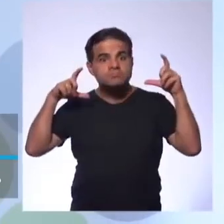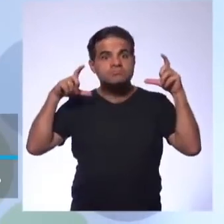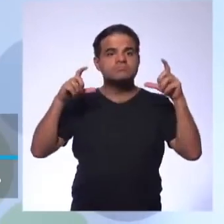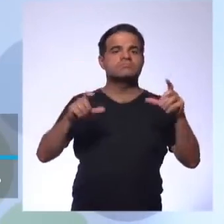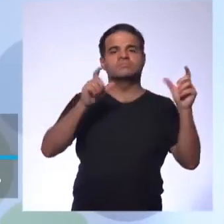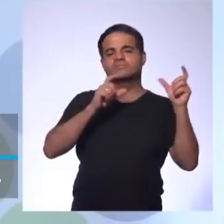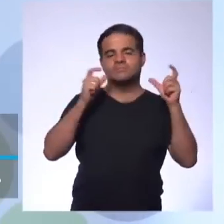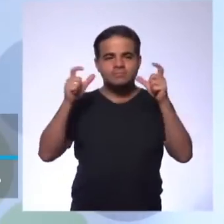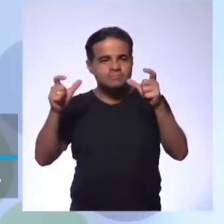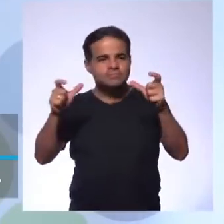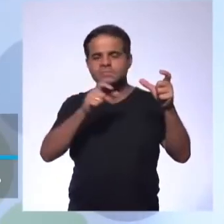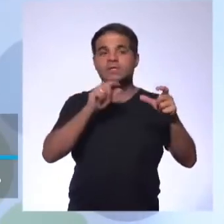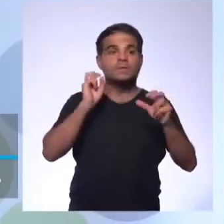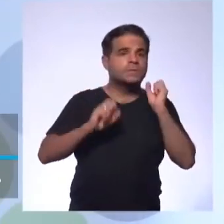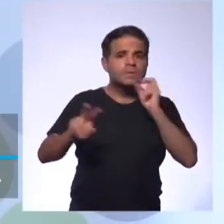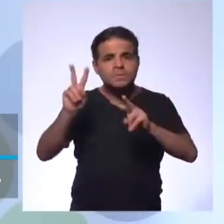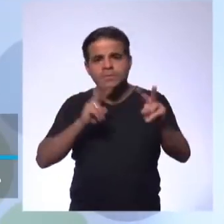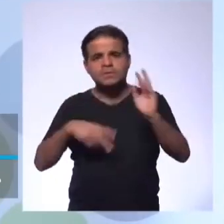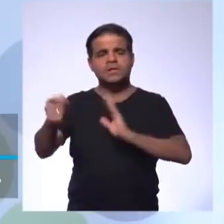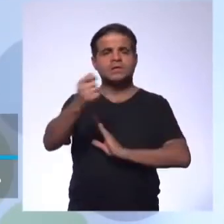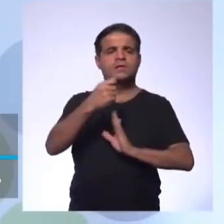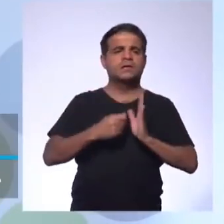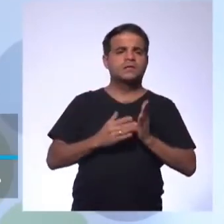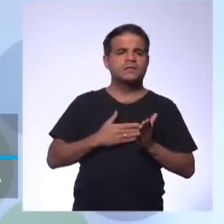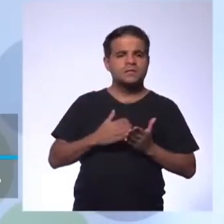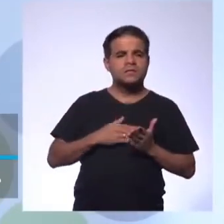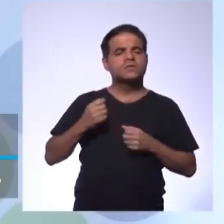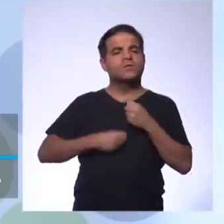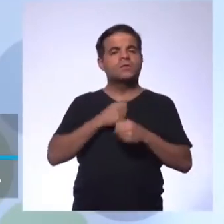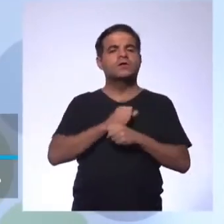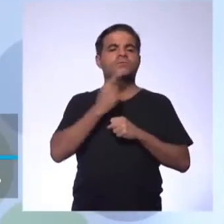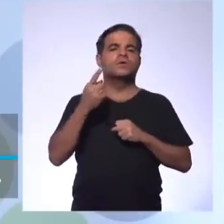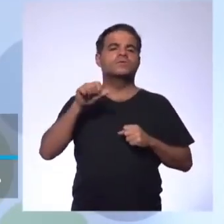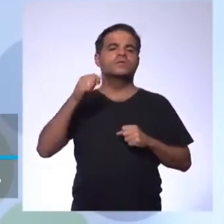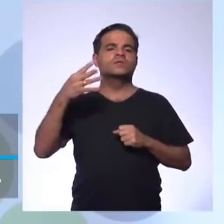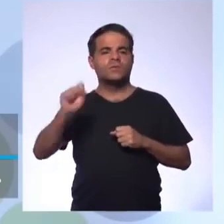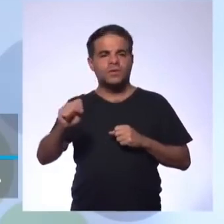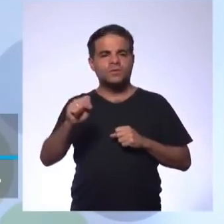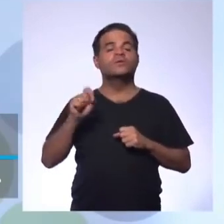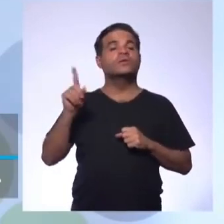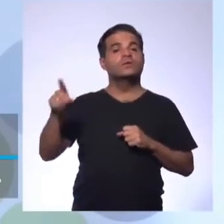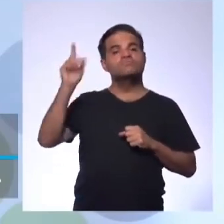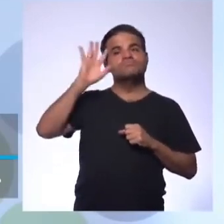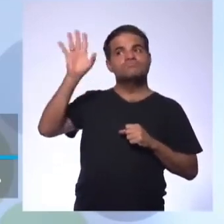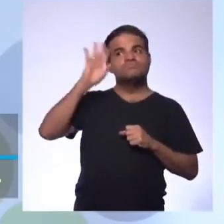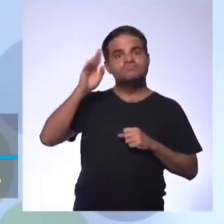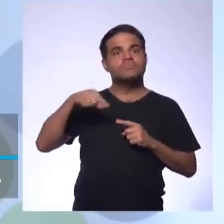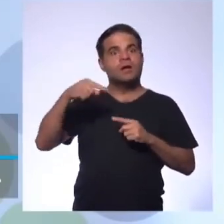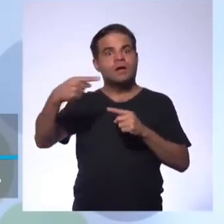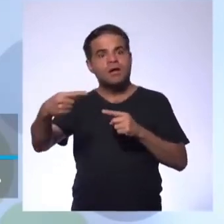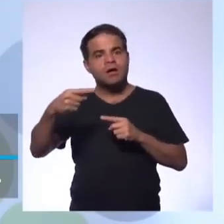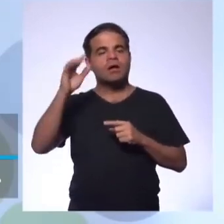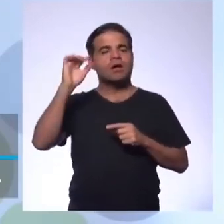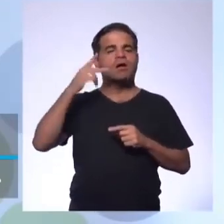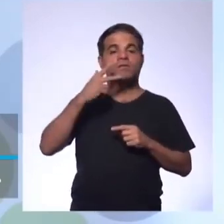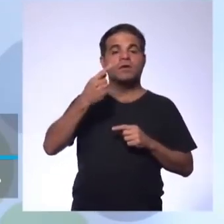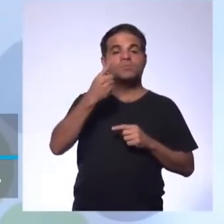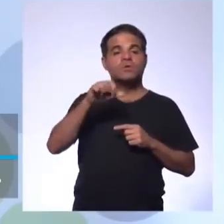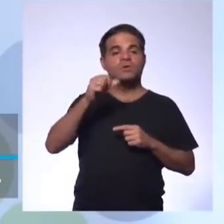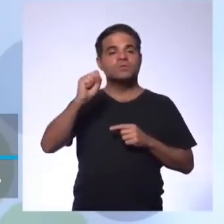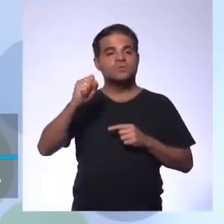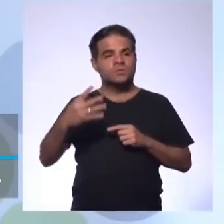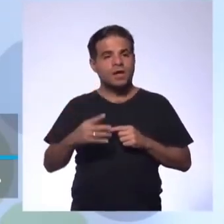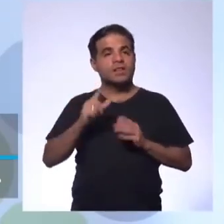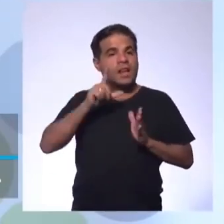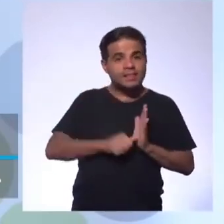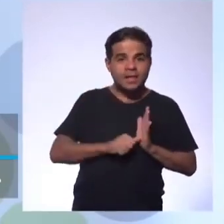observa, né, mais ou menos o que está acontecendo. Ele escreveu esse livro em 1948, prevendo o ano de 1984. Ele atrasou um